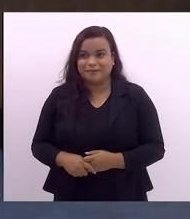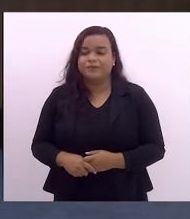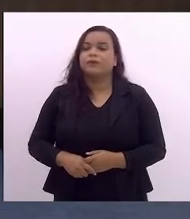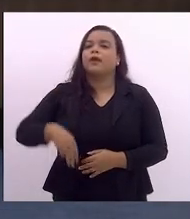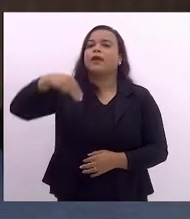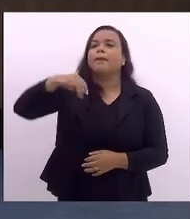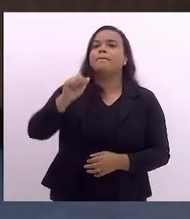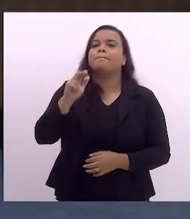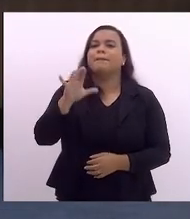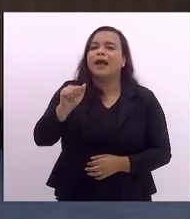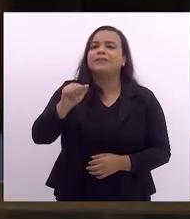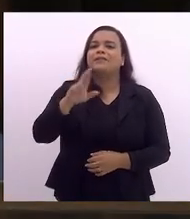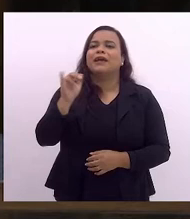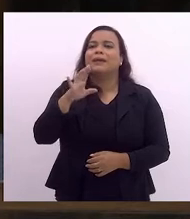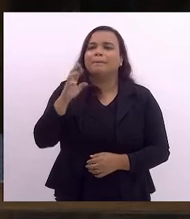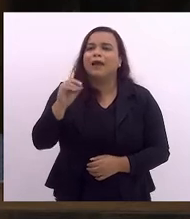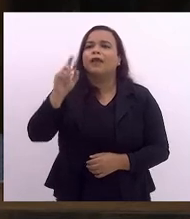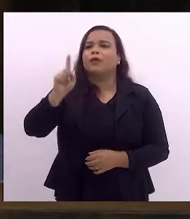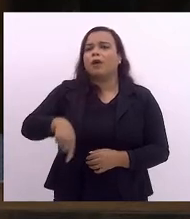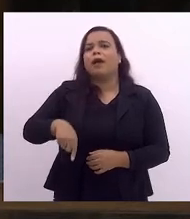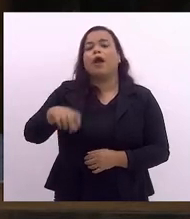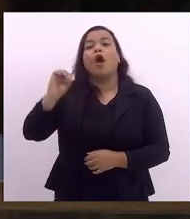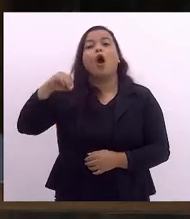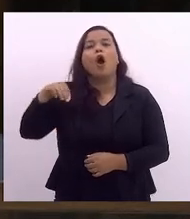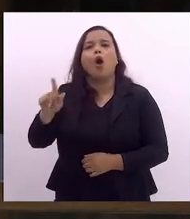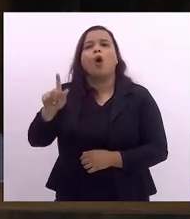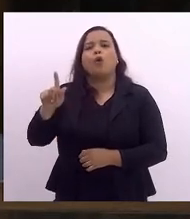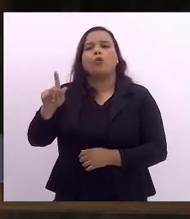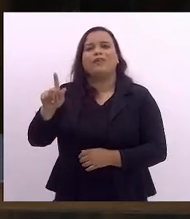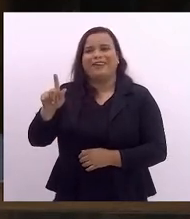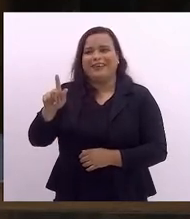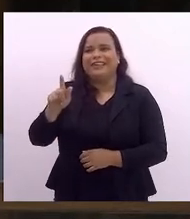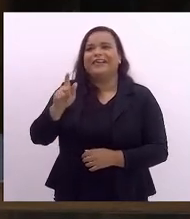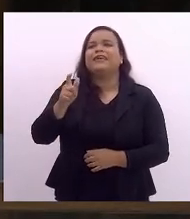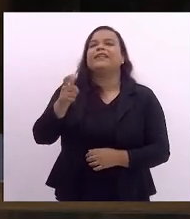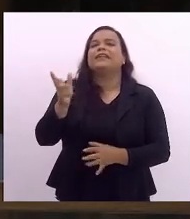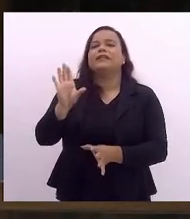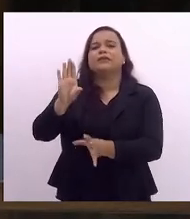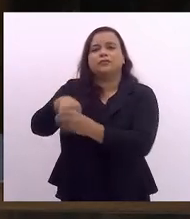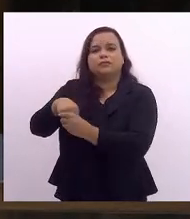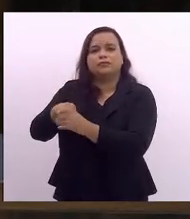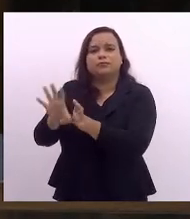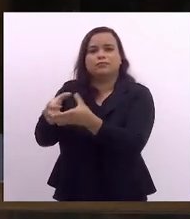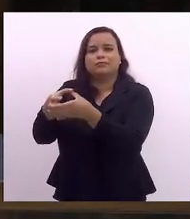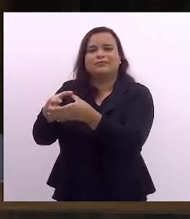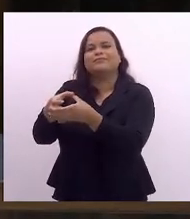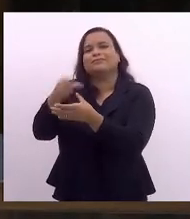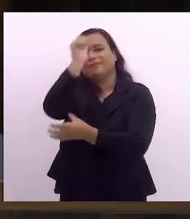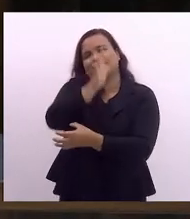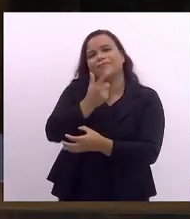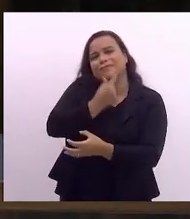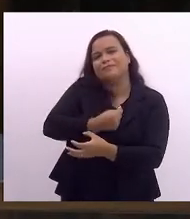Márcia Ribeiro, que é da ONG Inglesa, integrada por brasileiros e brasileiras.